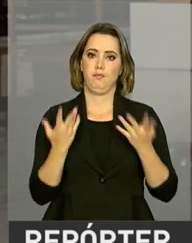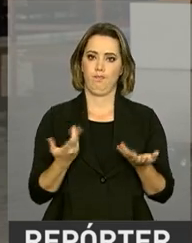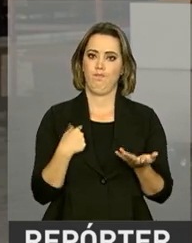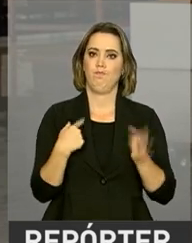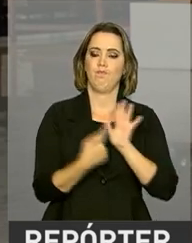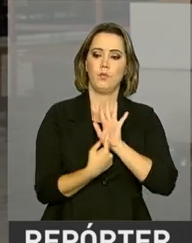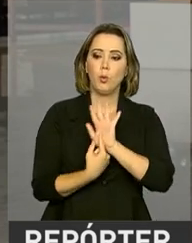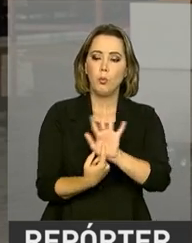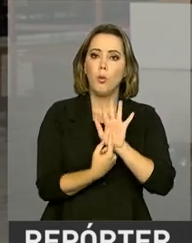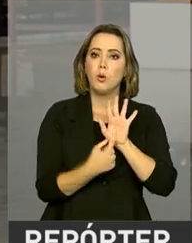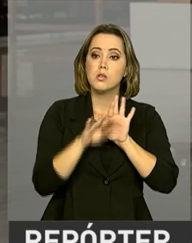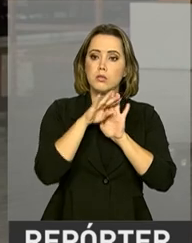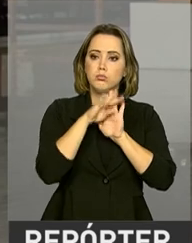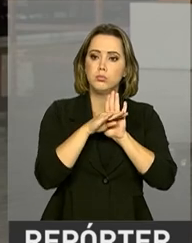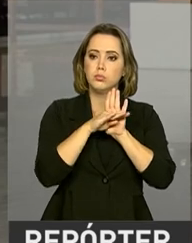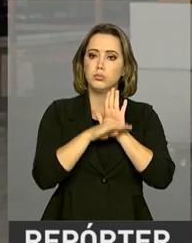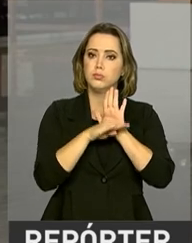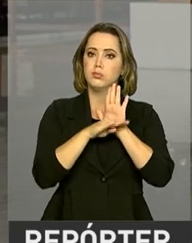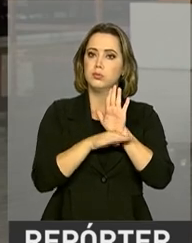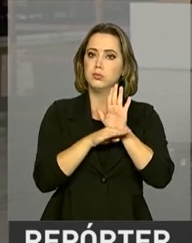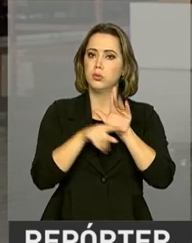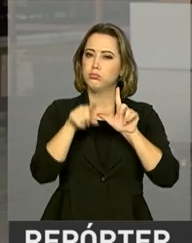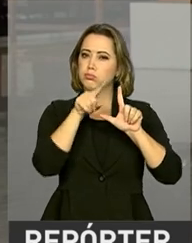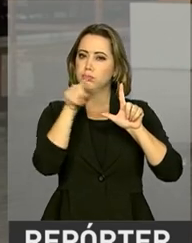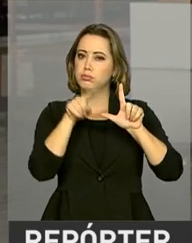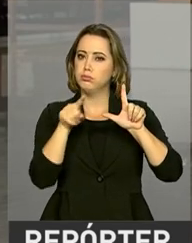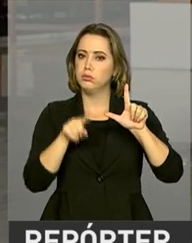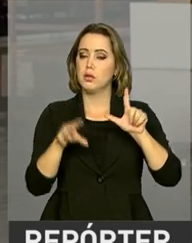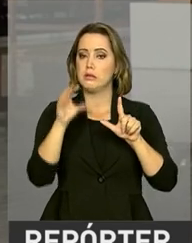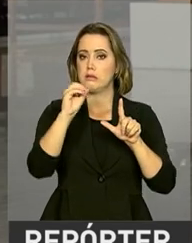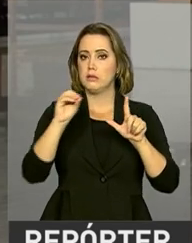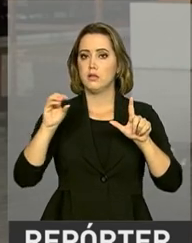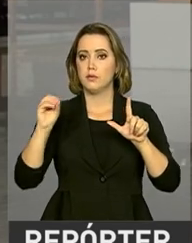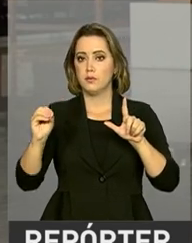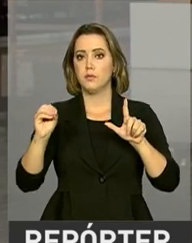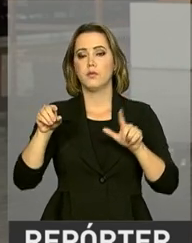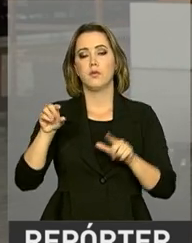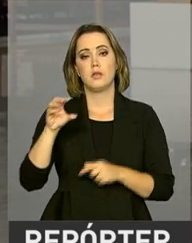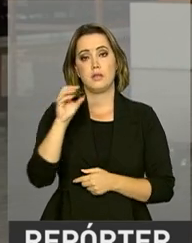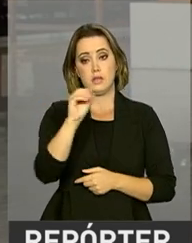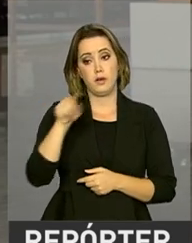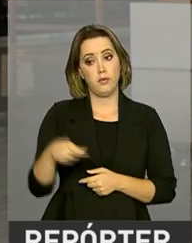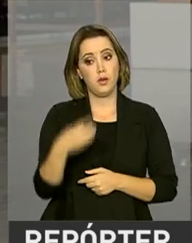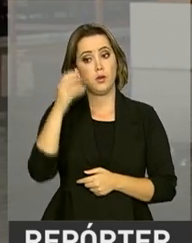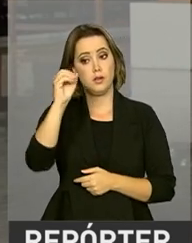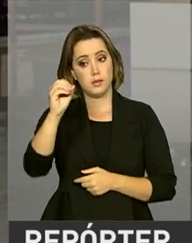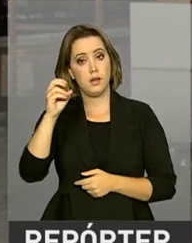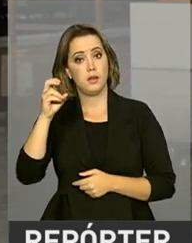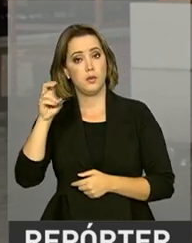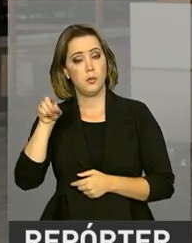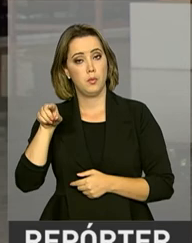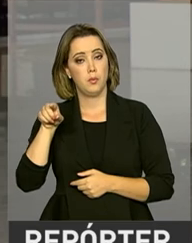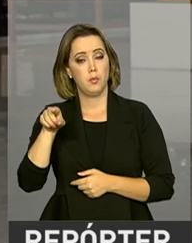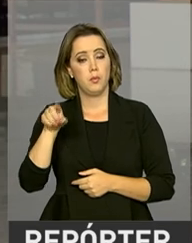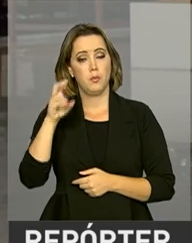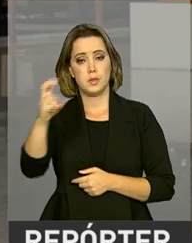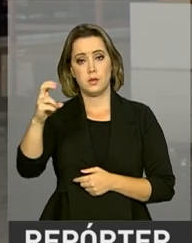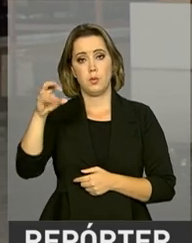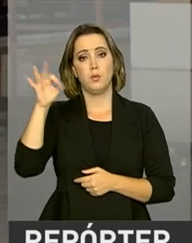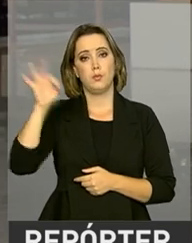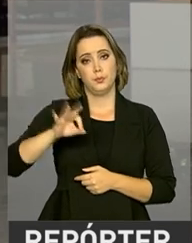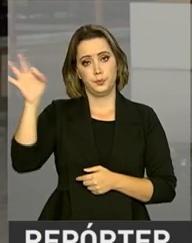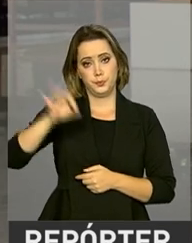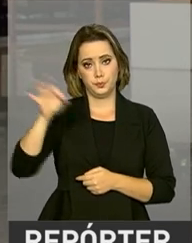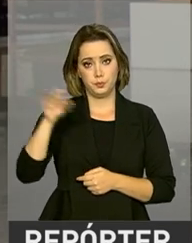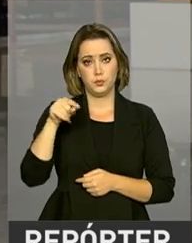uma queda de 0,05 ponto percentual em relação a janeiro e ficou menor do que o registado